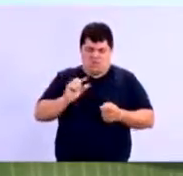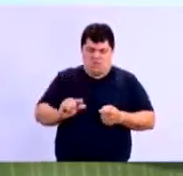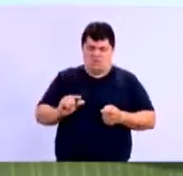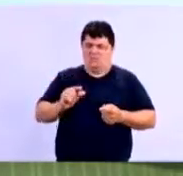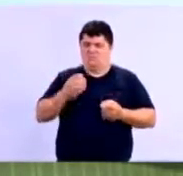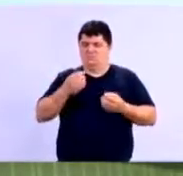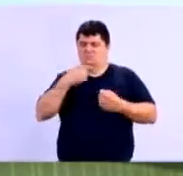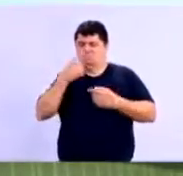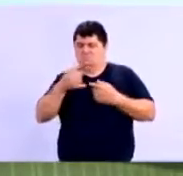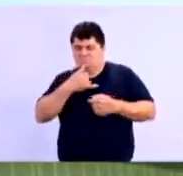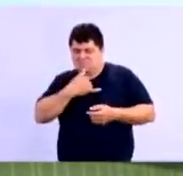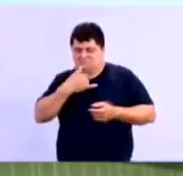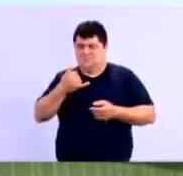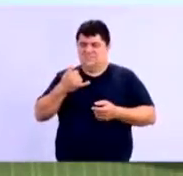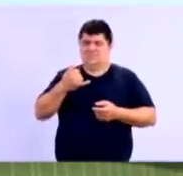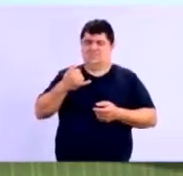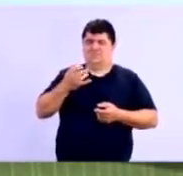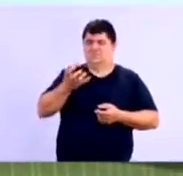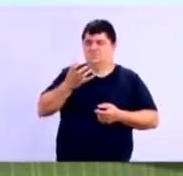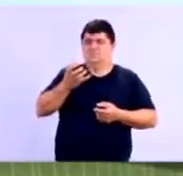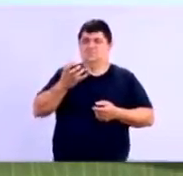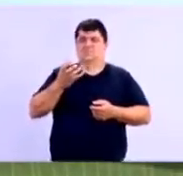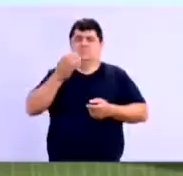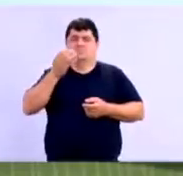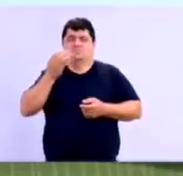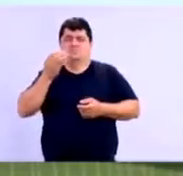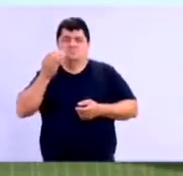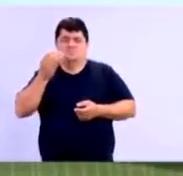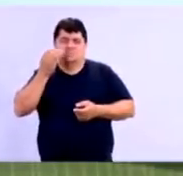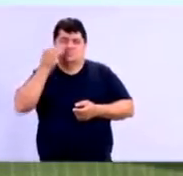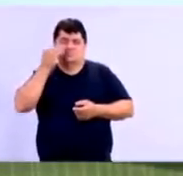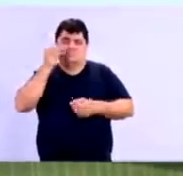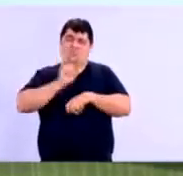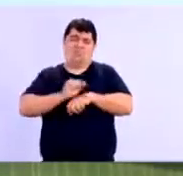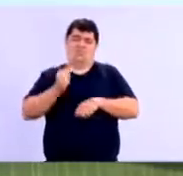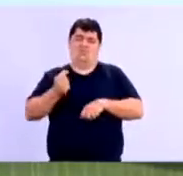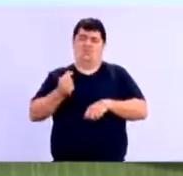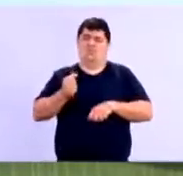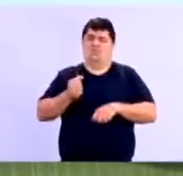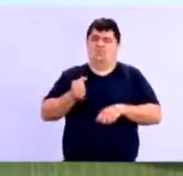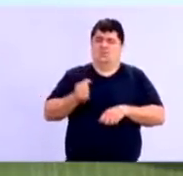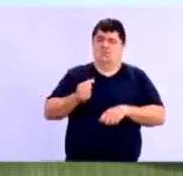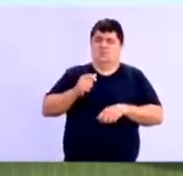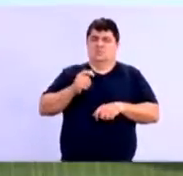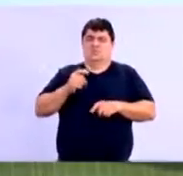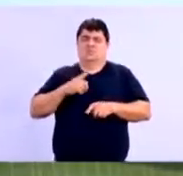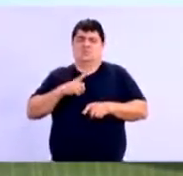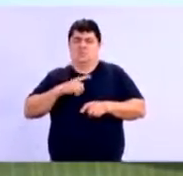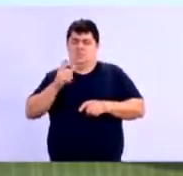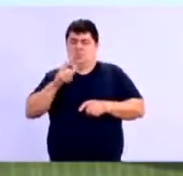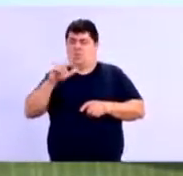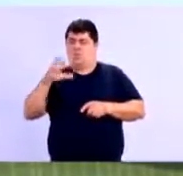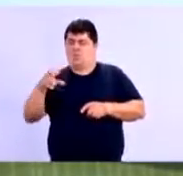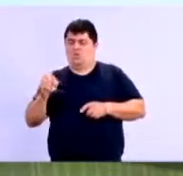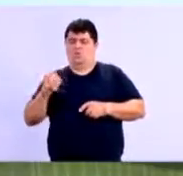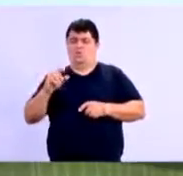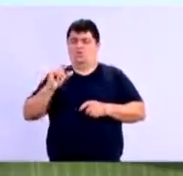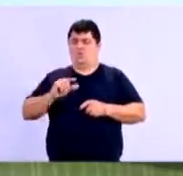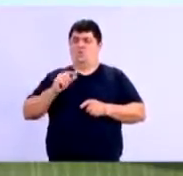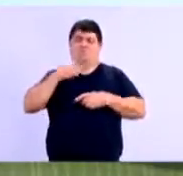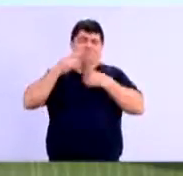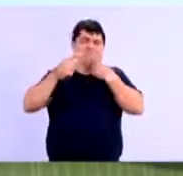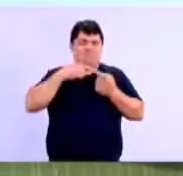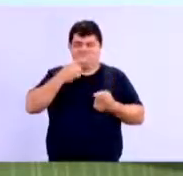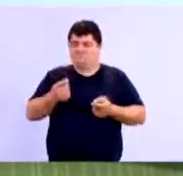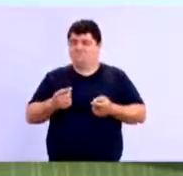Não é? E tanto os fornecedores falam, está tão no limite para me pagar, né? E com pouco lucro assim, com lucro pequeno